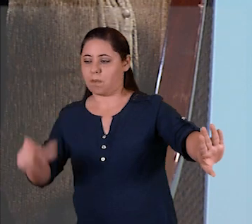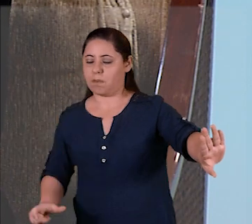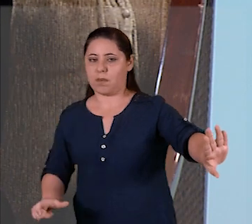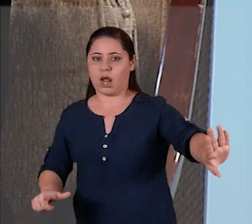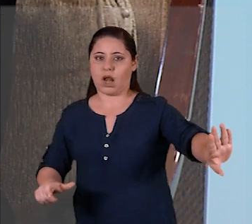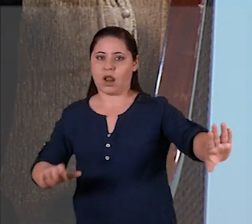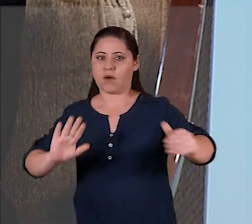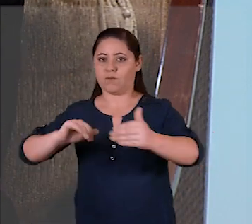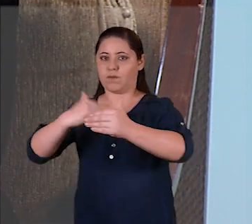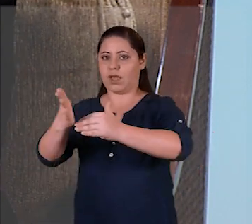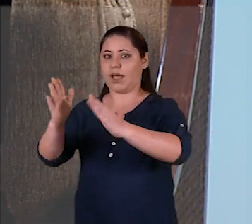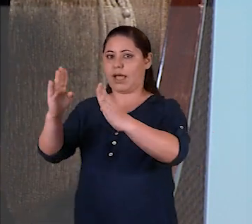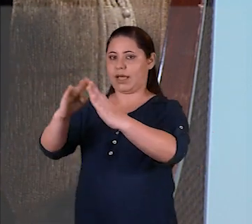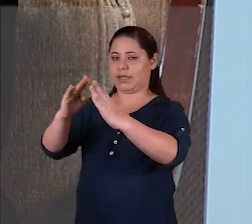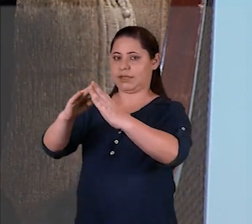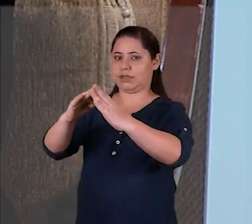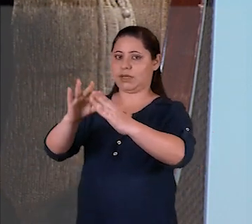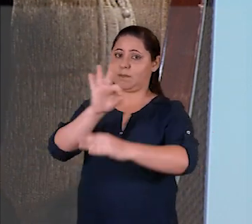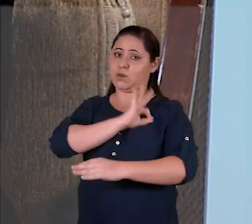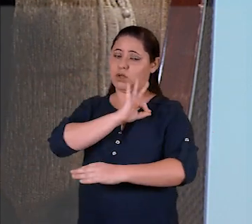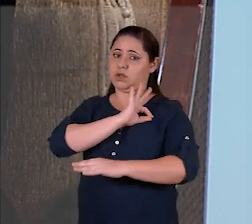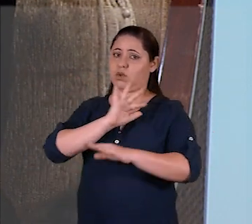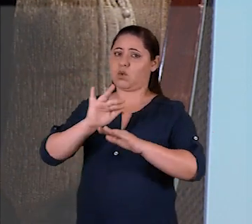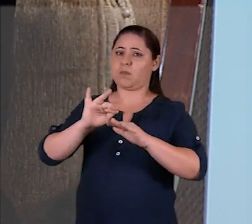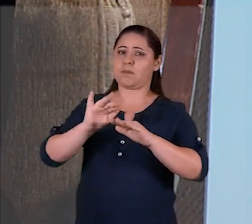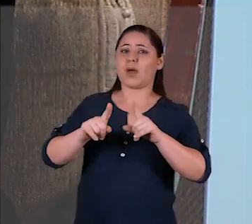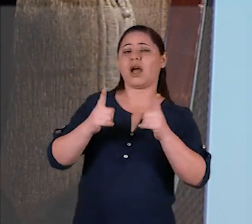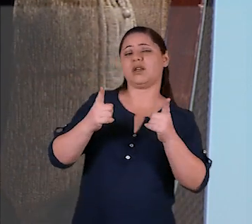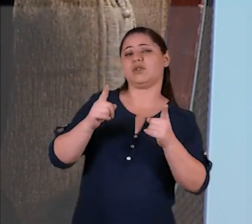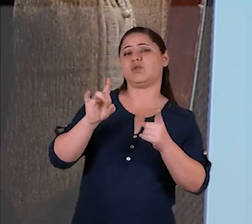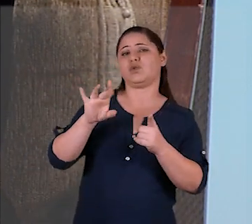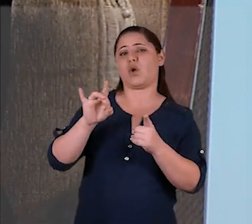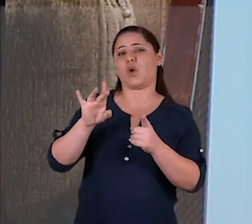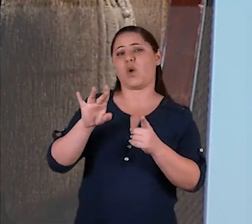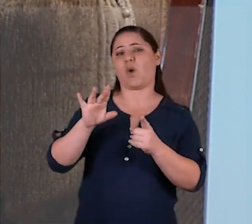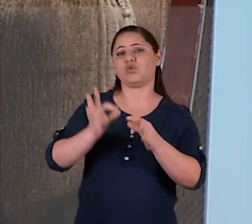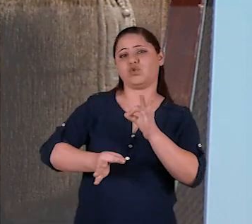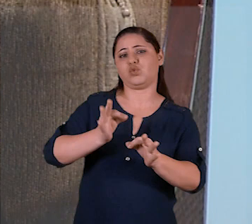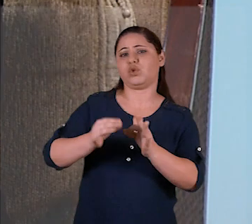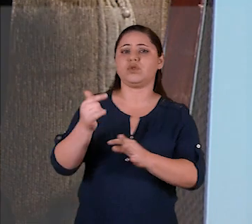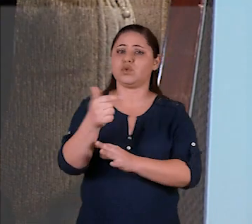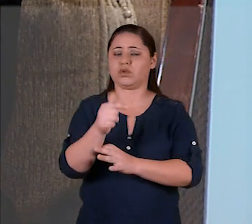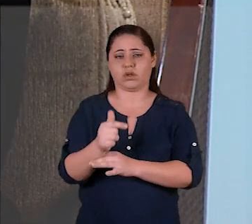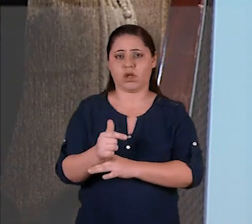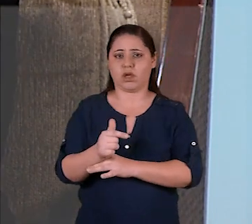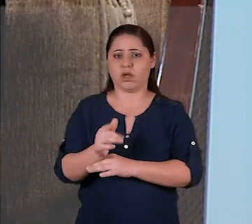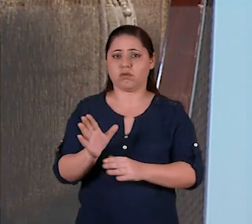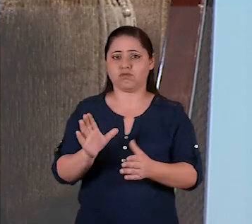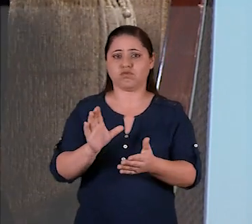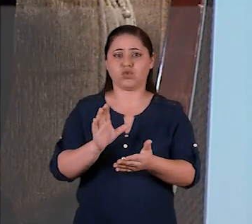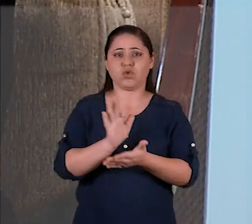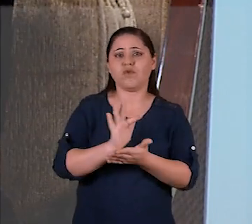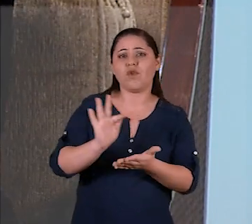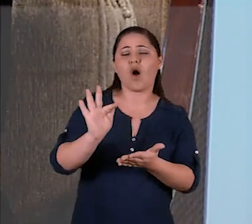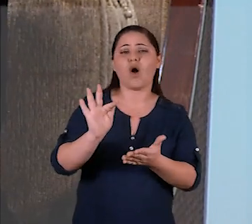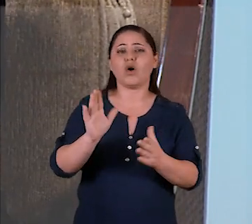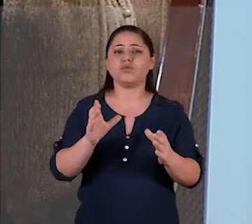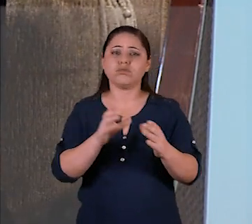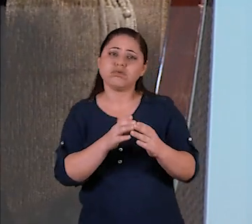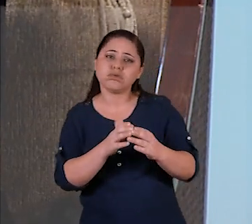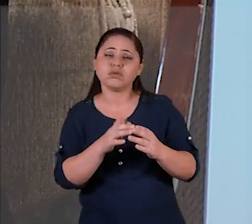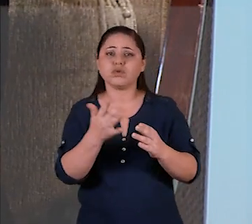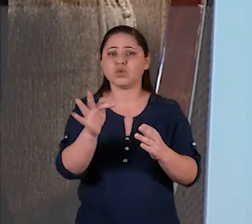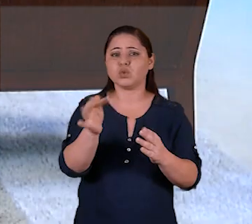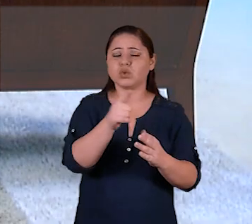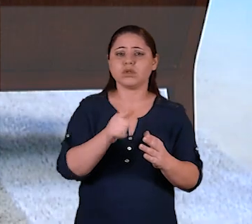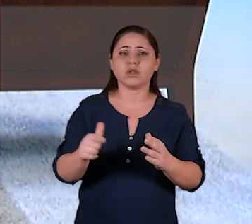lar pela polícia, mas isso só em casos onde não existe juiz. Quando eu não tenho uma comarca, né, quando eu não tenho um juiz